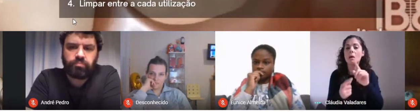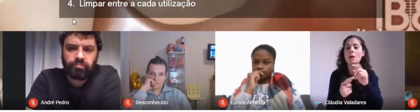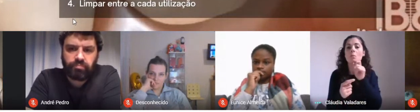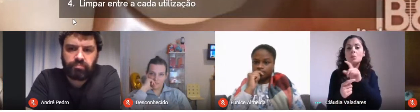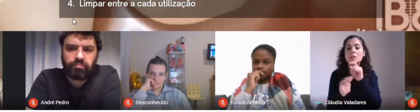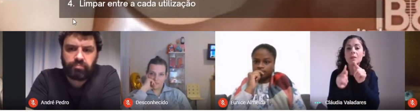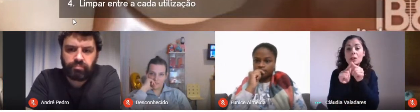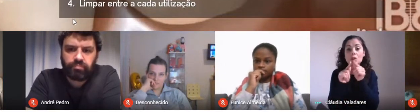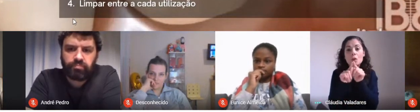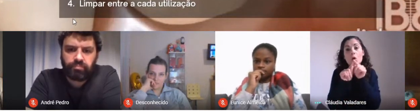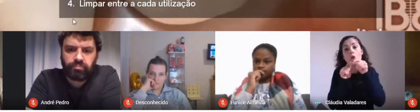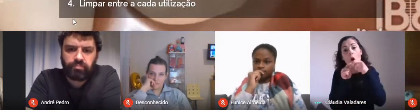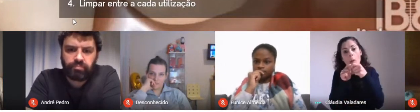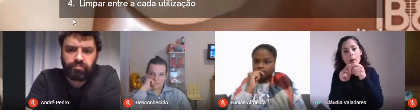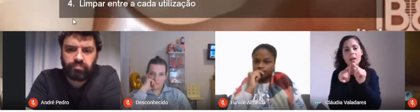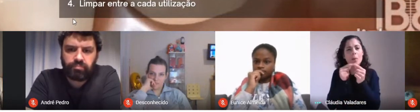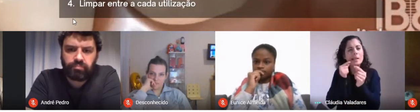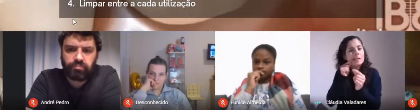cima do escovilhão.